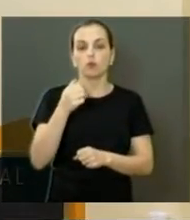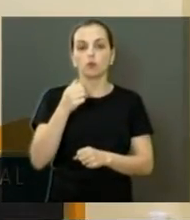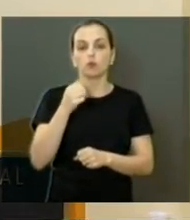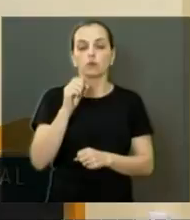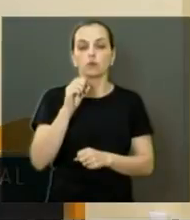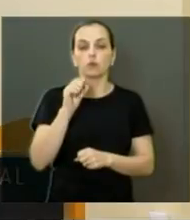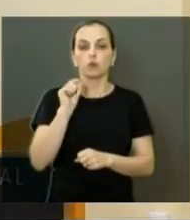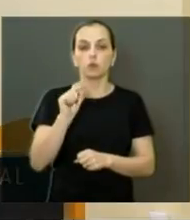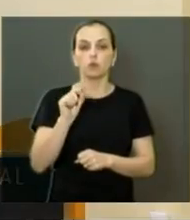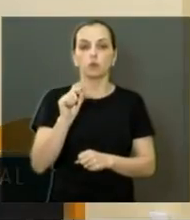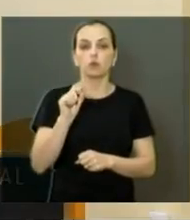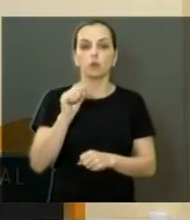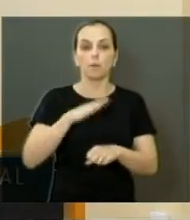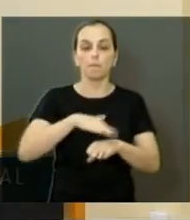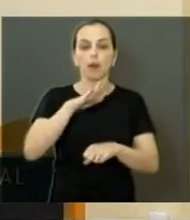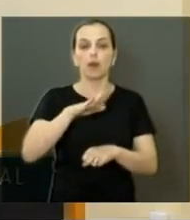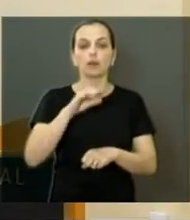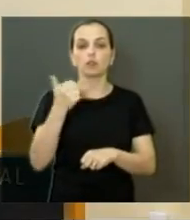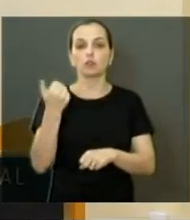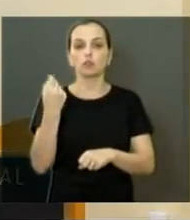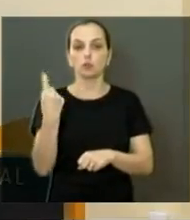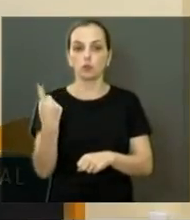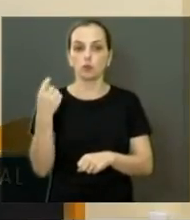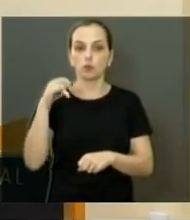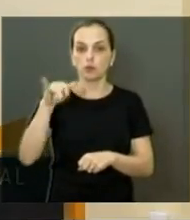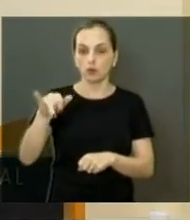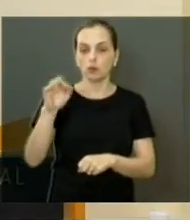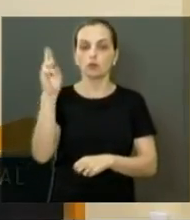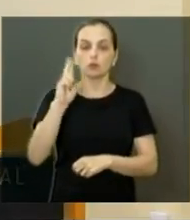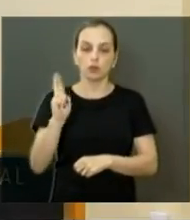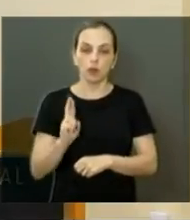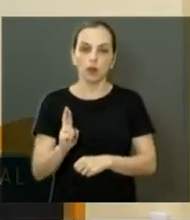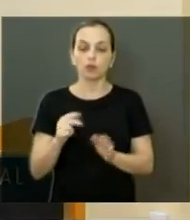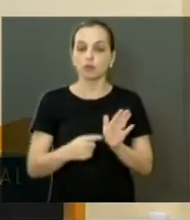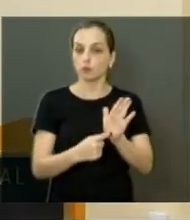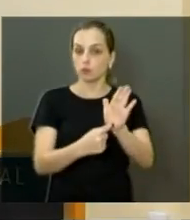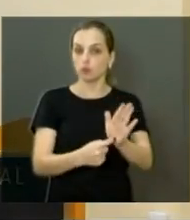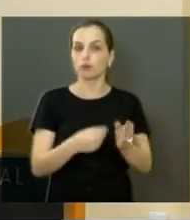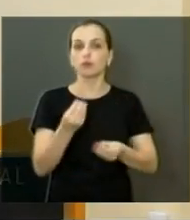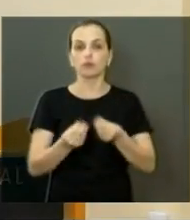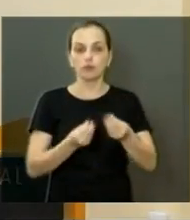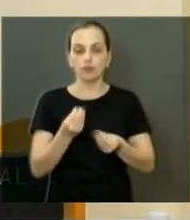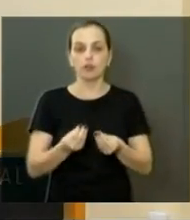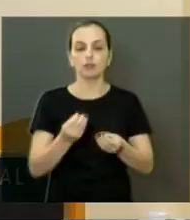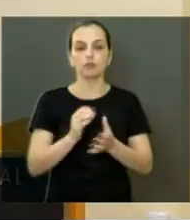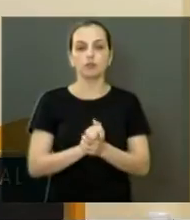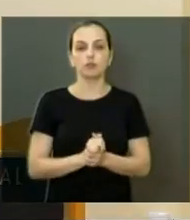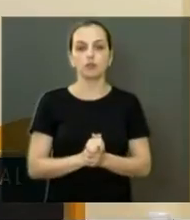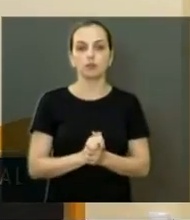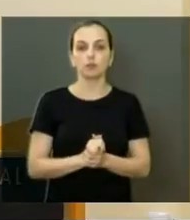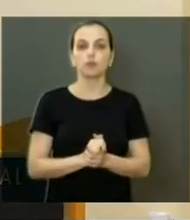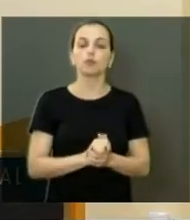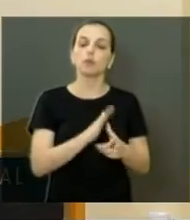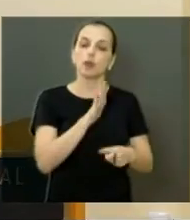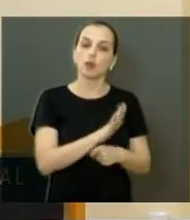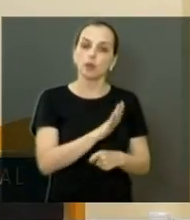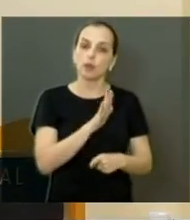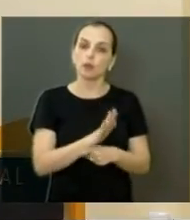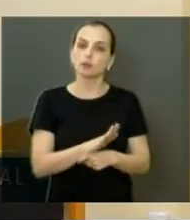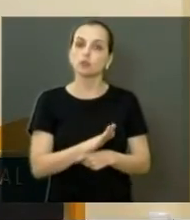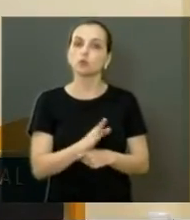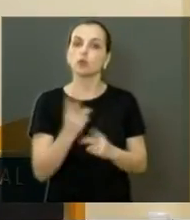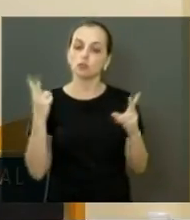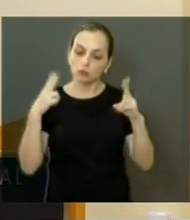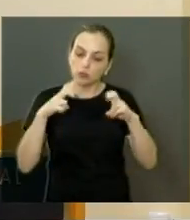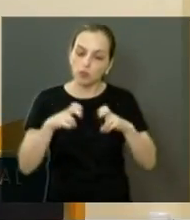R$1.153.373, né? Então, o que está dado, na verdade? Foram atendidas através de pregões, dos